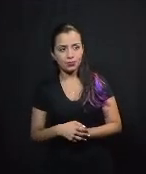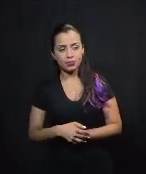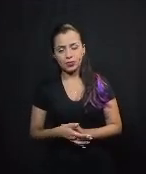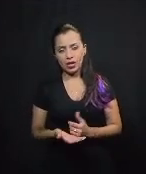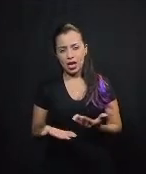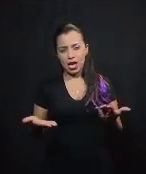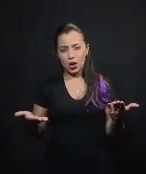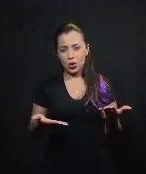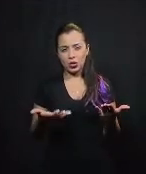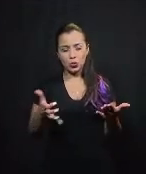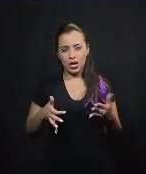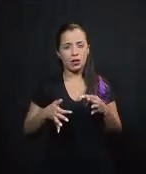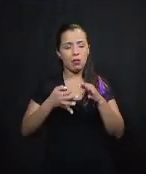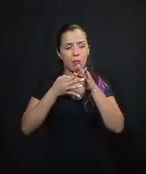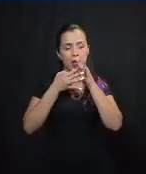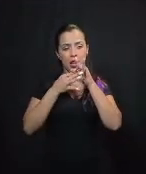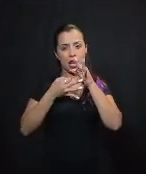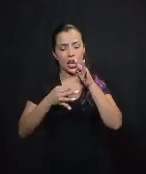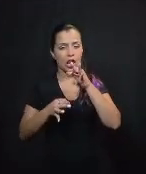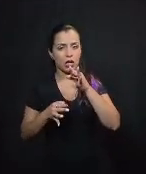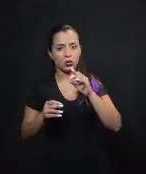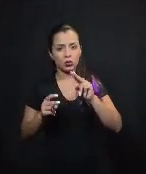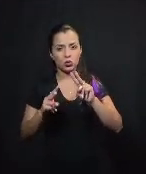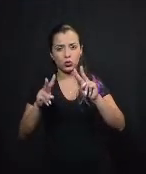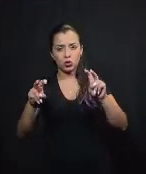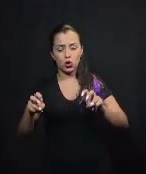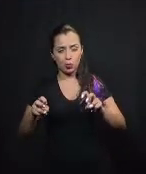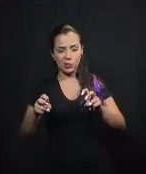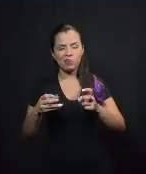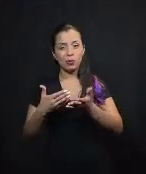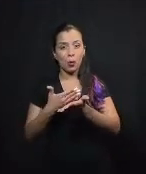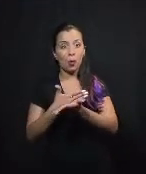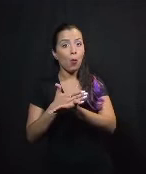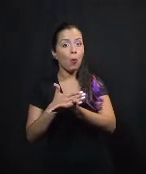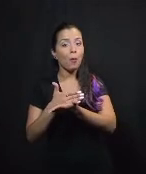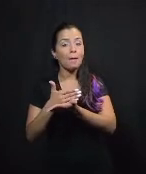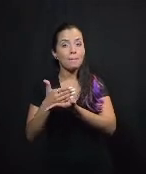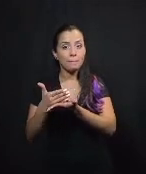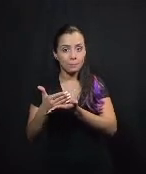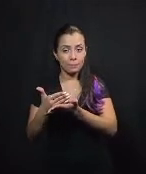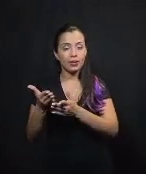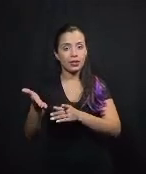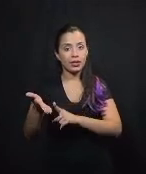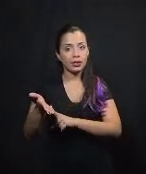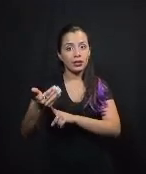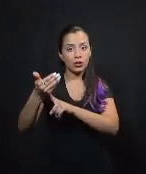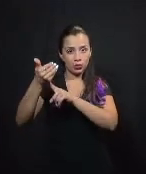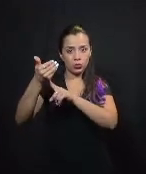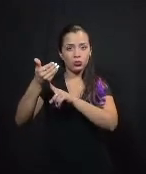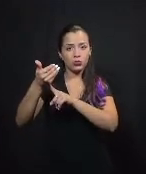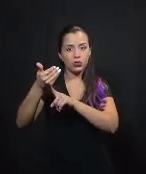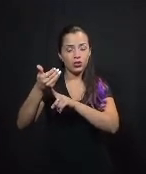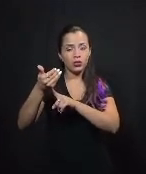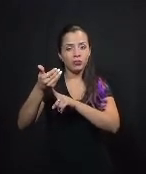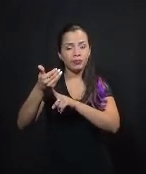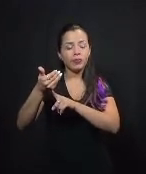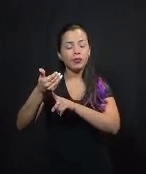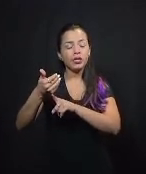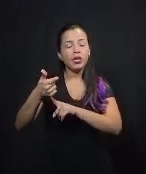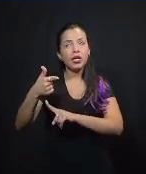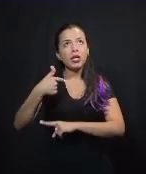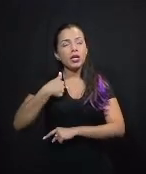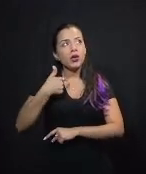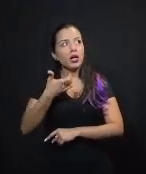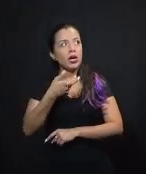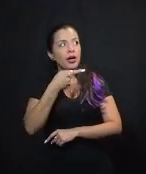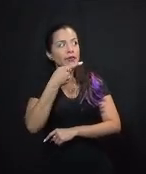é demais, o que a introdução dessa tecnologia provocou, eu diria